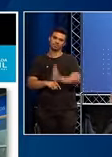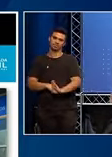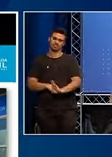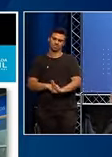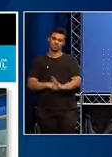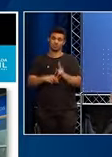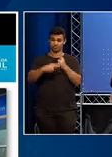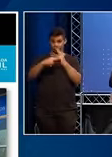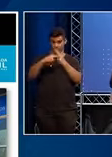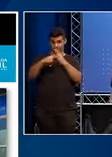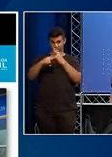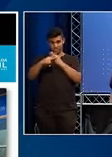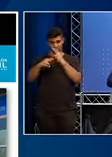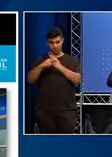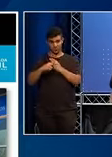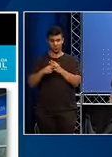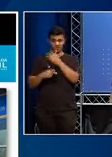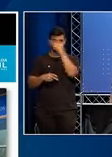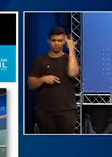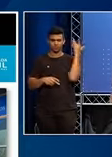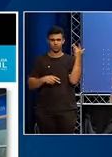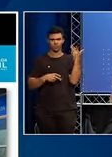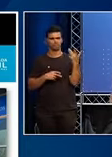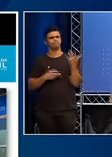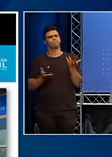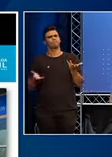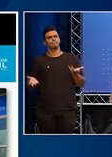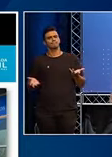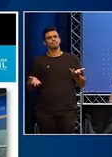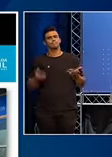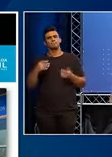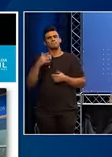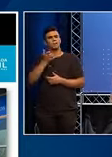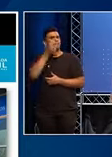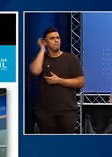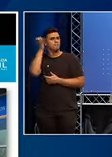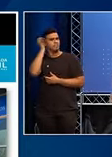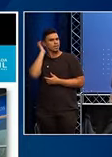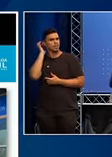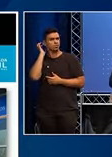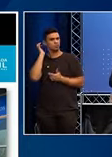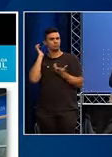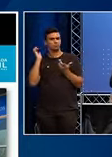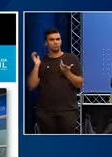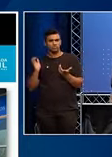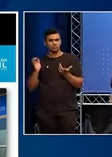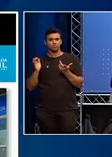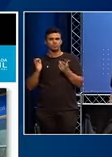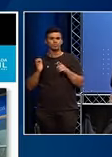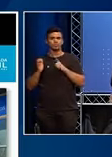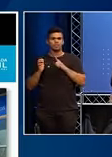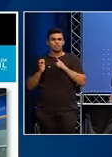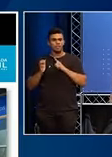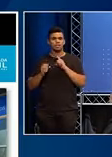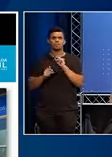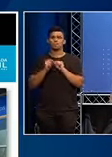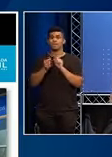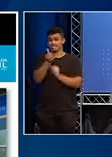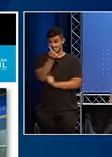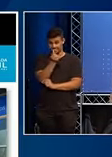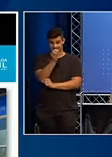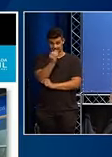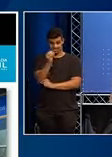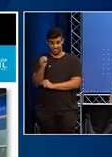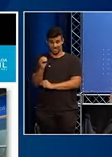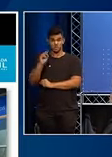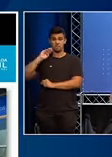Caixa Econômica, e aí as pessoas rapidamente perguntam: Pedro, é grande? Nós temos 600 bilhões